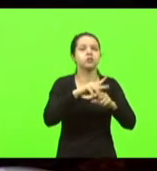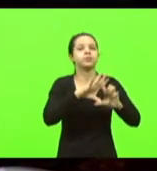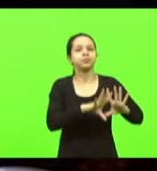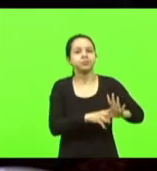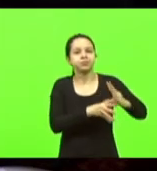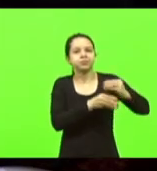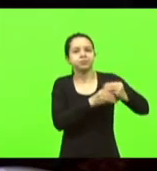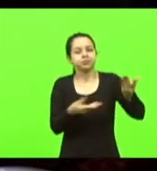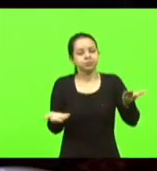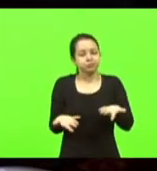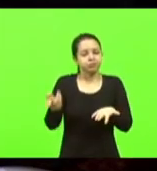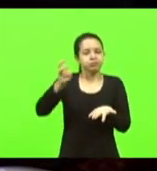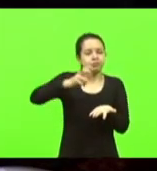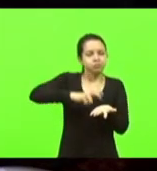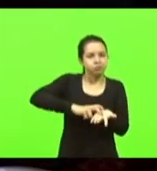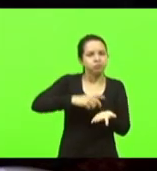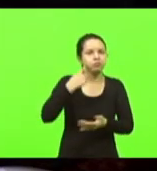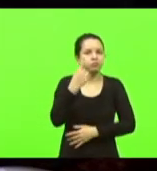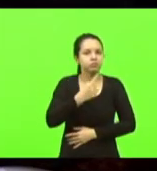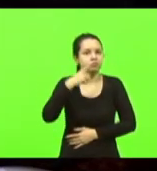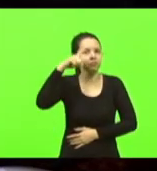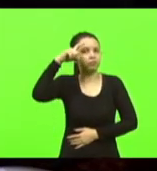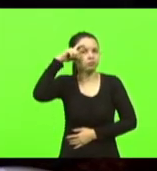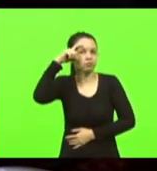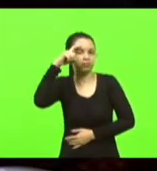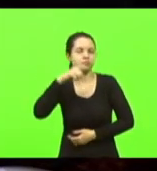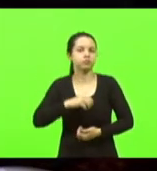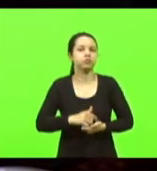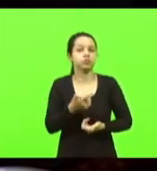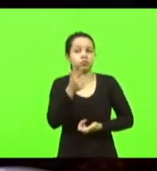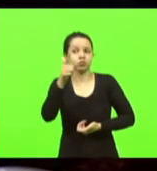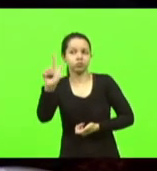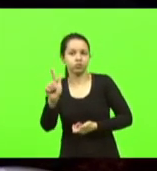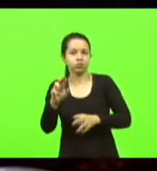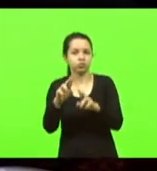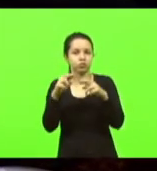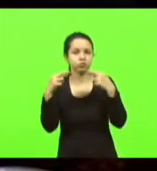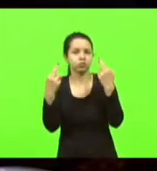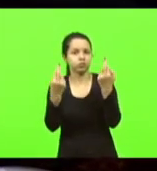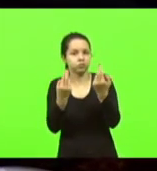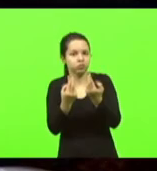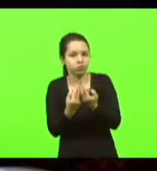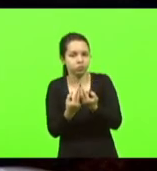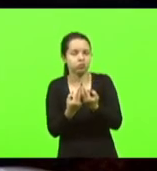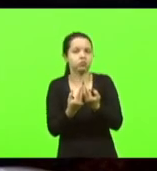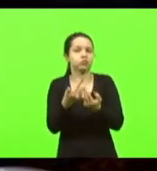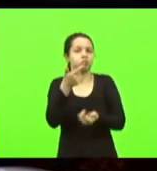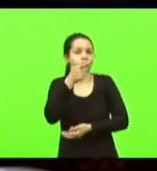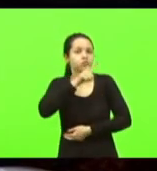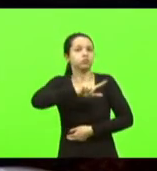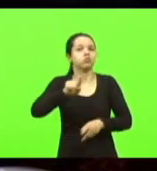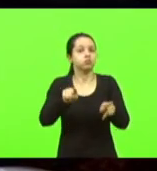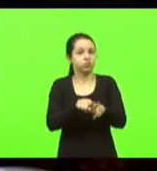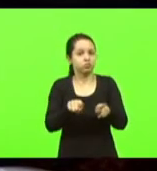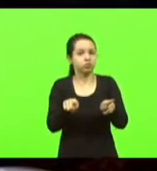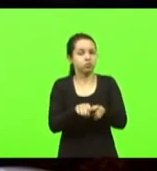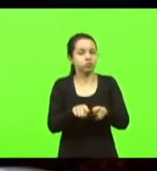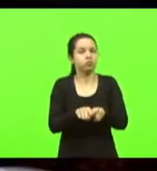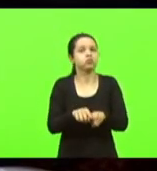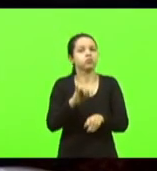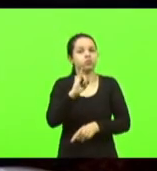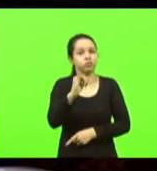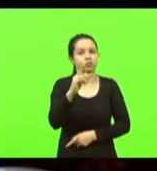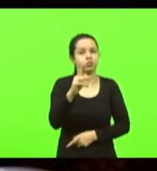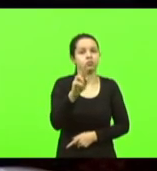manhã Deputado Marcos Vieira uma outra reunião conquistamos também junto ao em breve